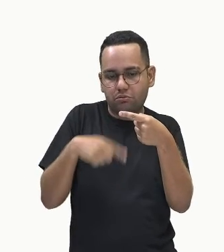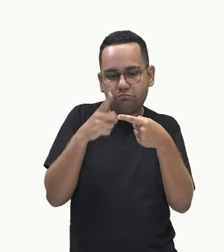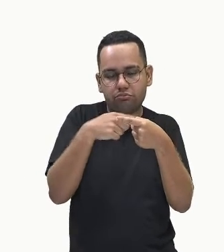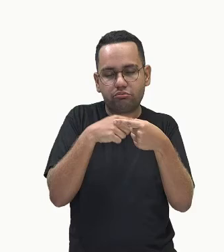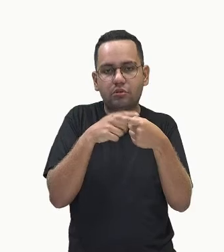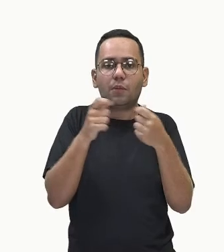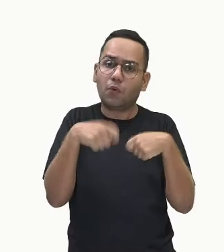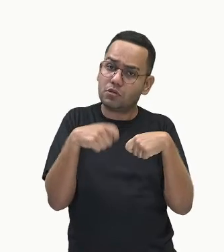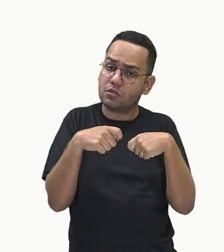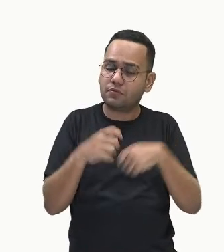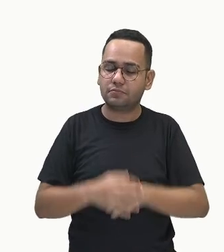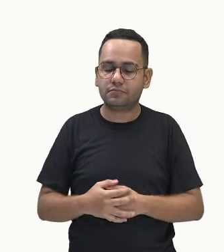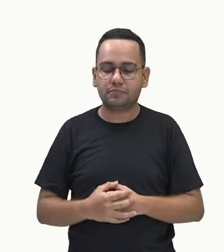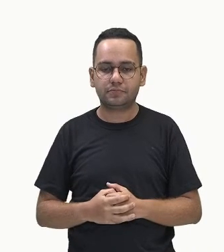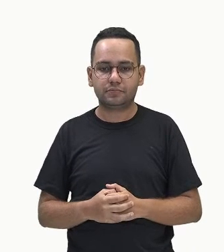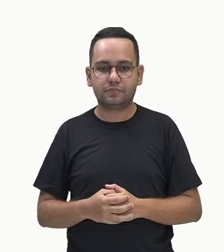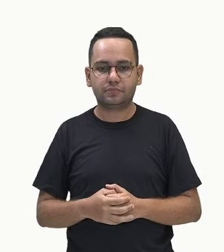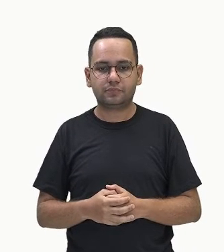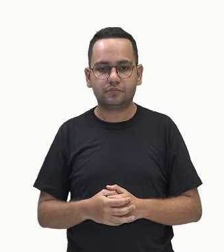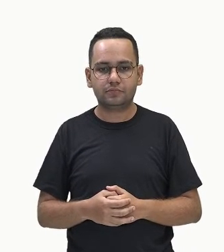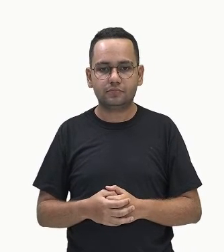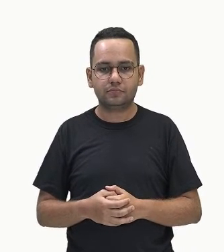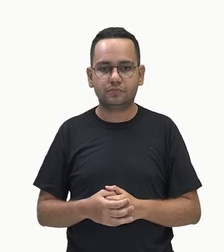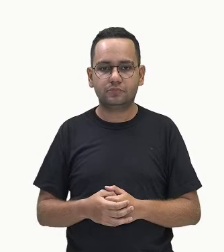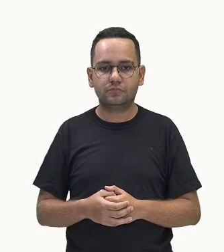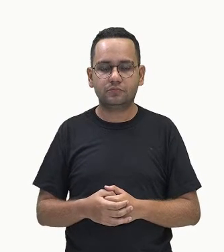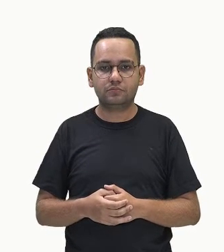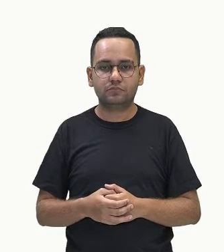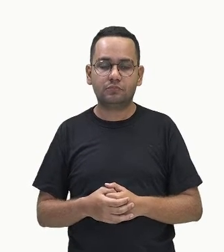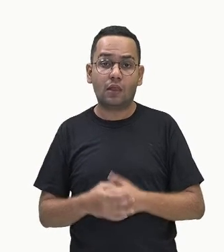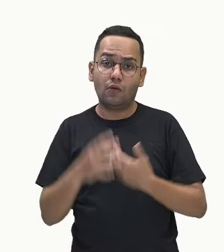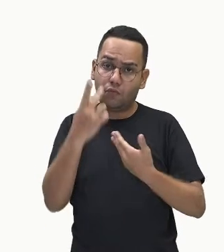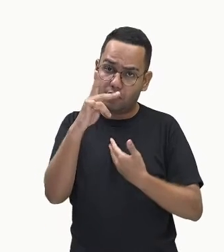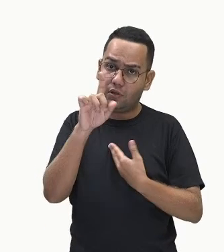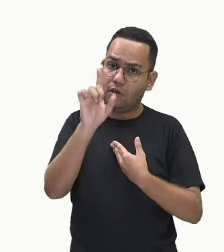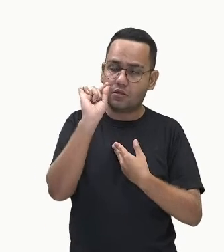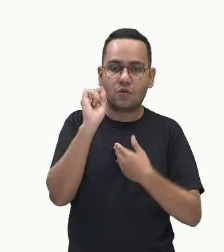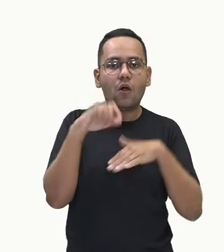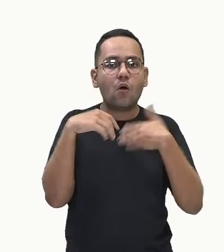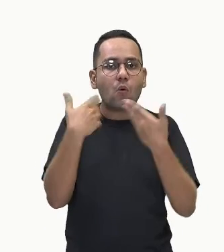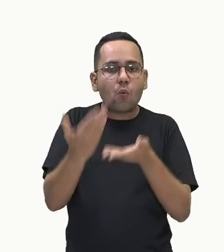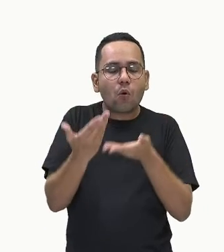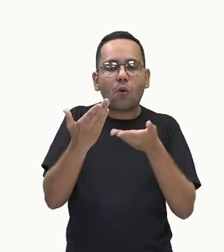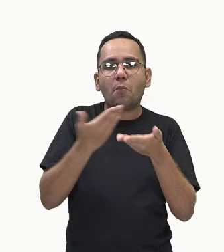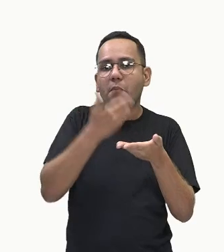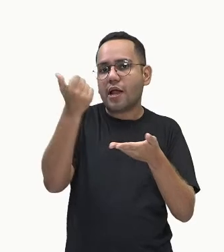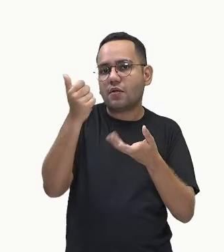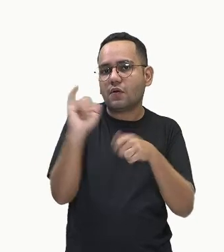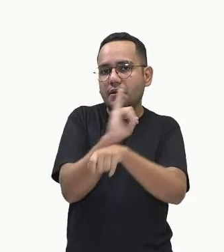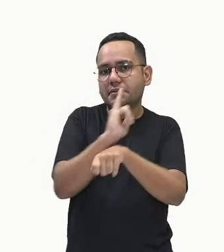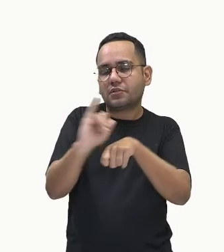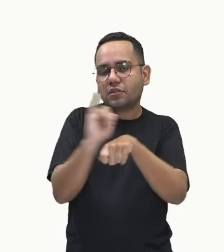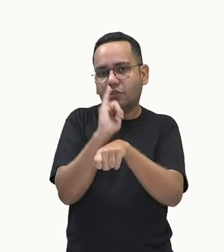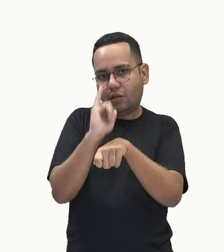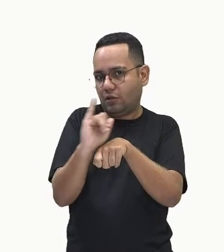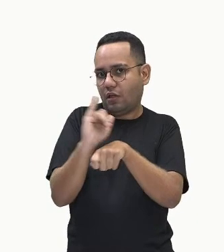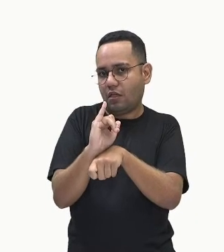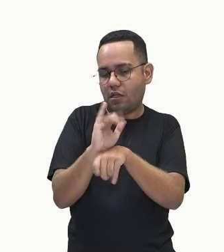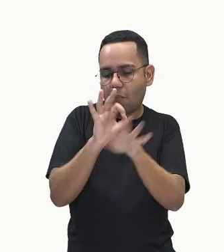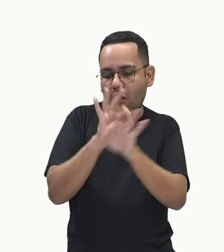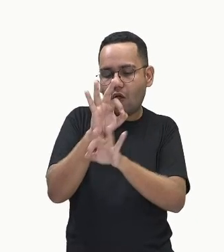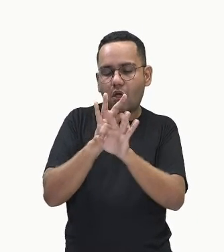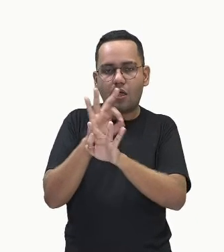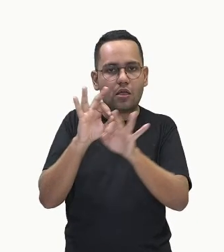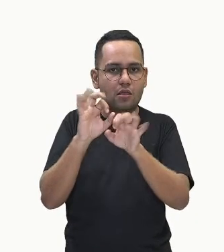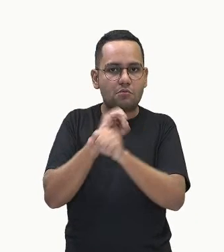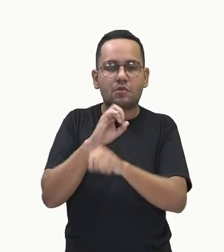tá? Então, você vai escolher aí como você quer resolver a expressão, tá? Lembrando que uma